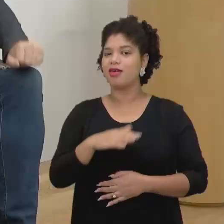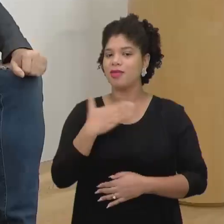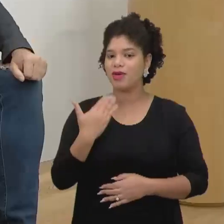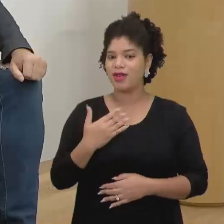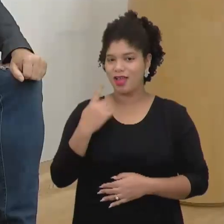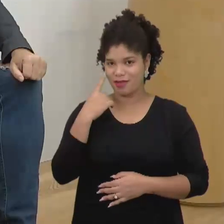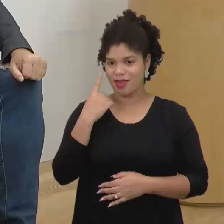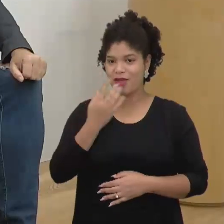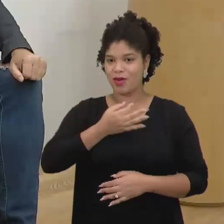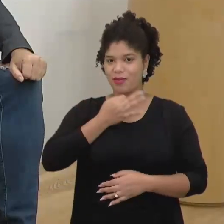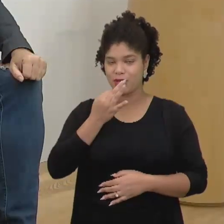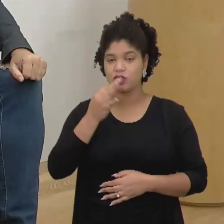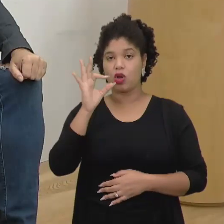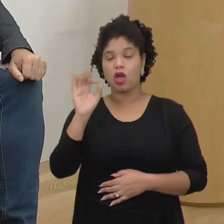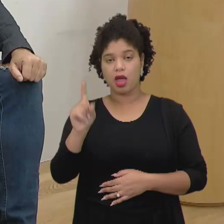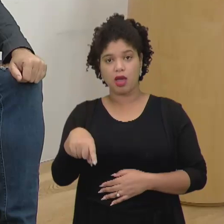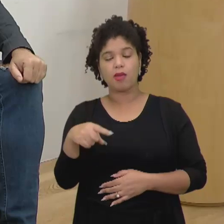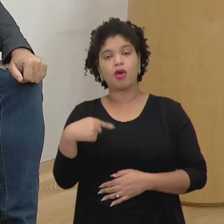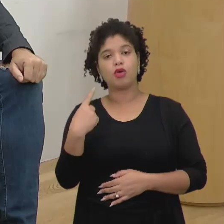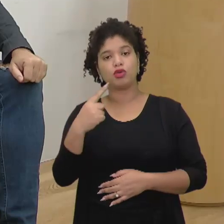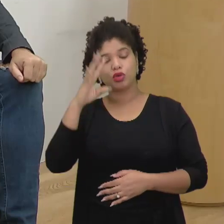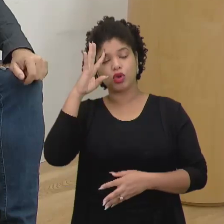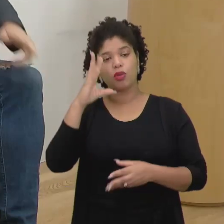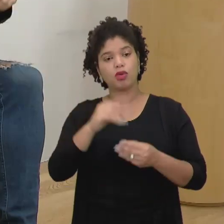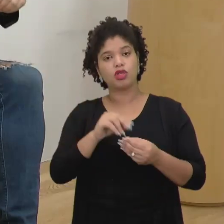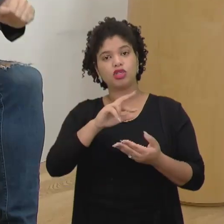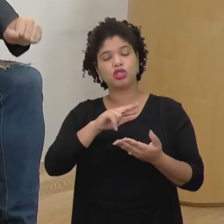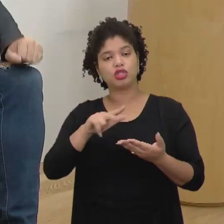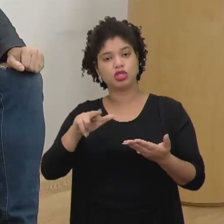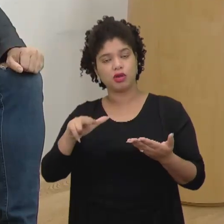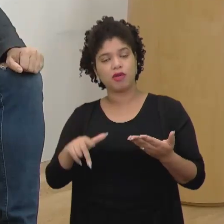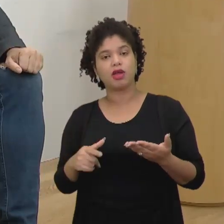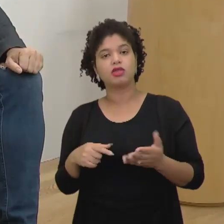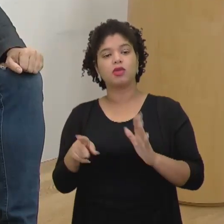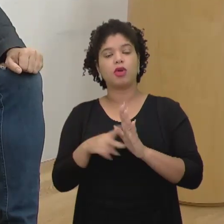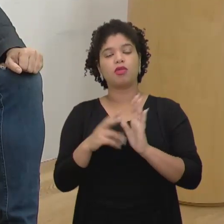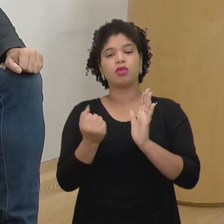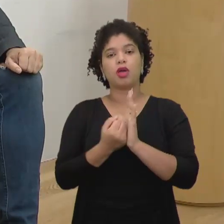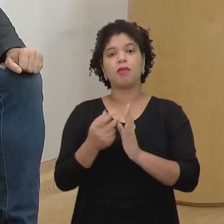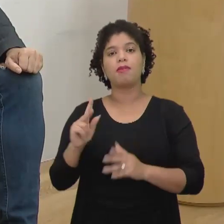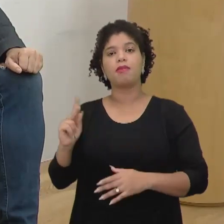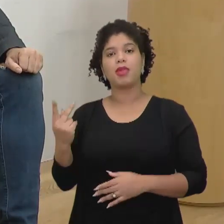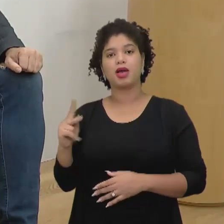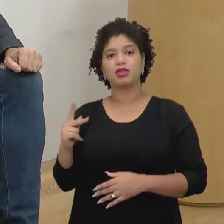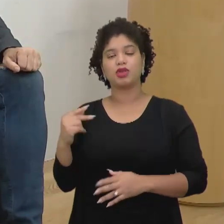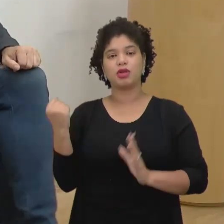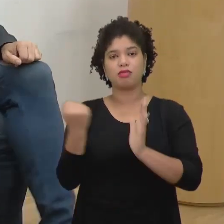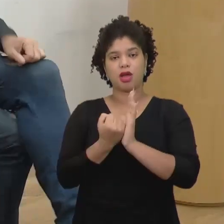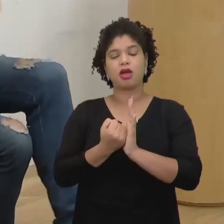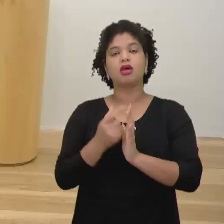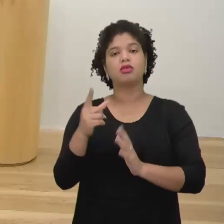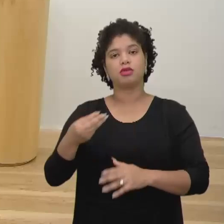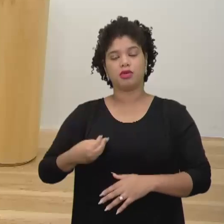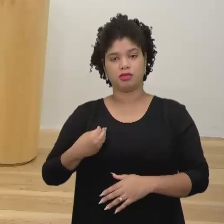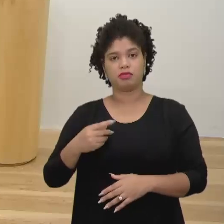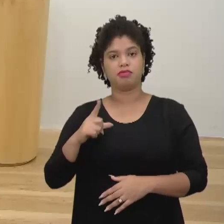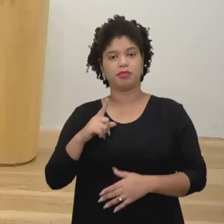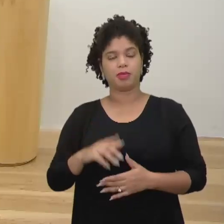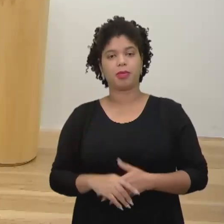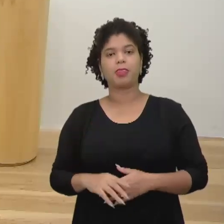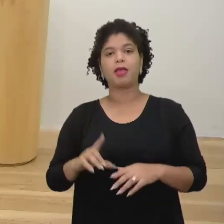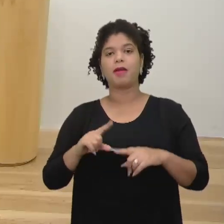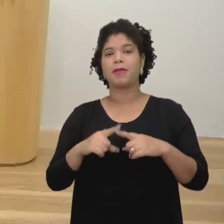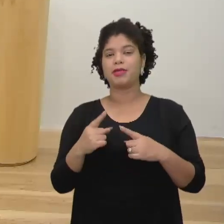esse comentário porque isso tem disponibilizado em muitas plataformas. É um momento histórico extremamente marcante. Tá? Agora, o que mais me